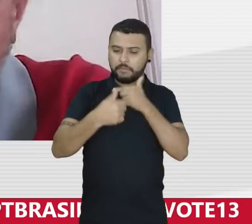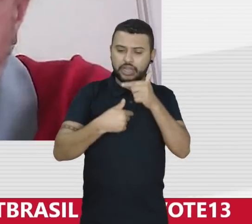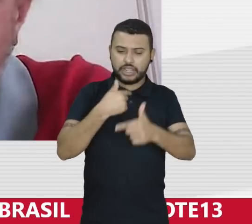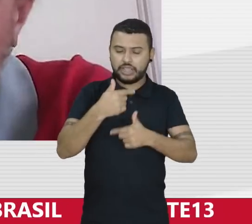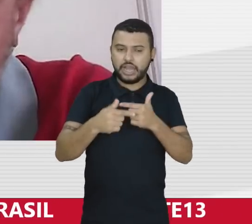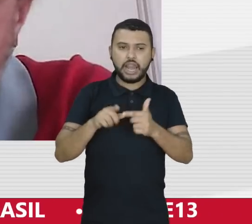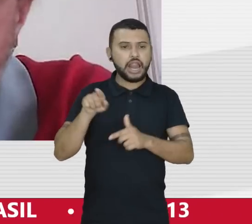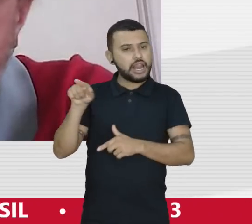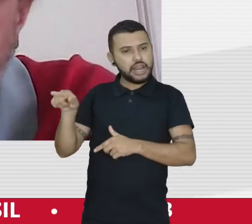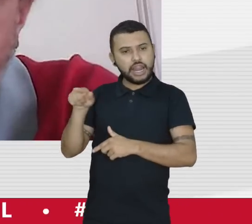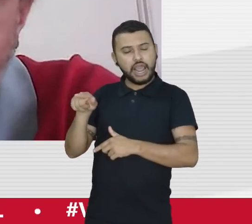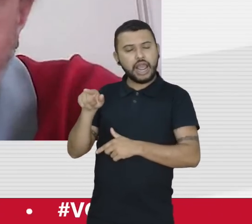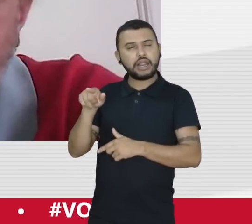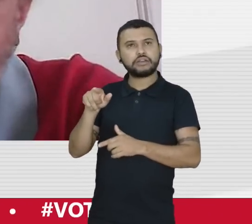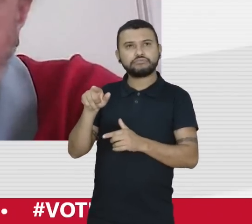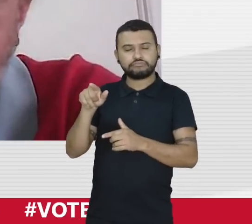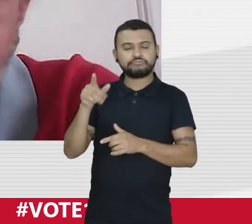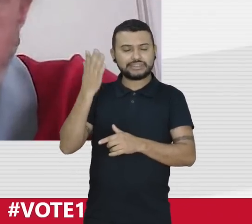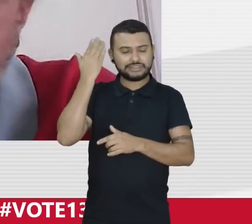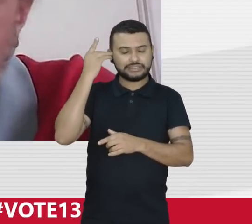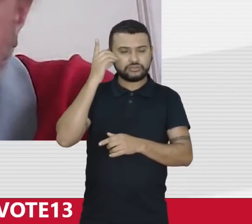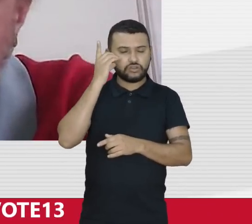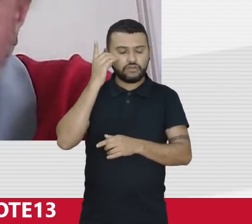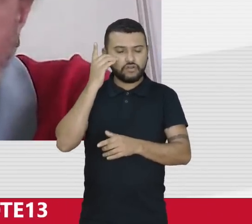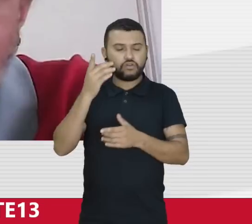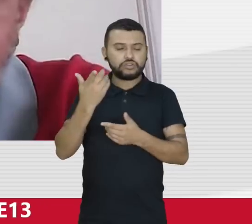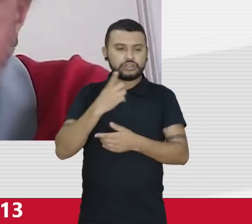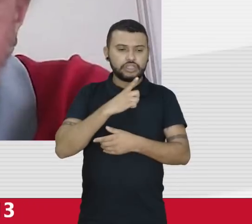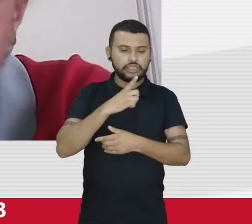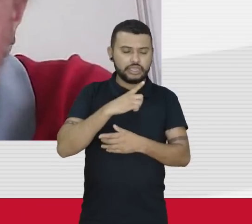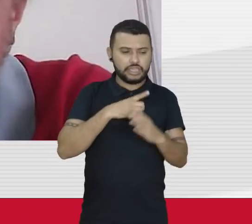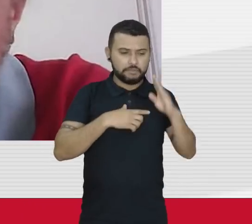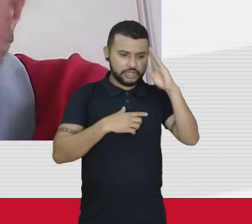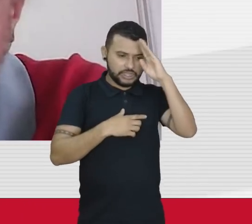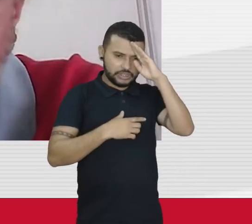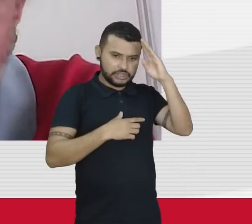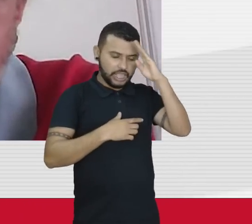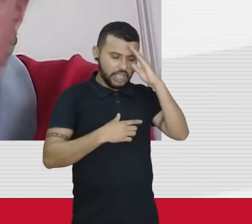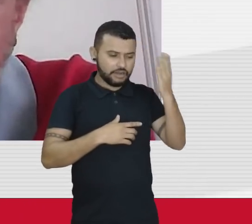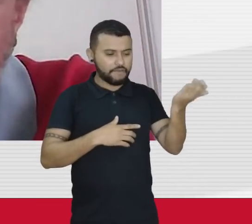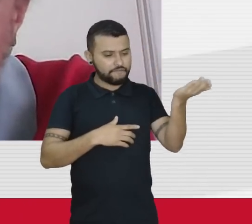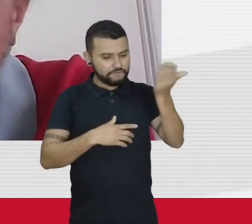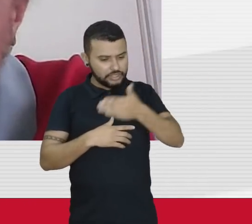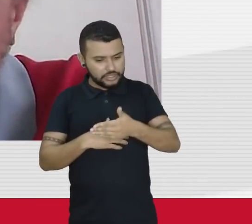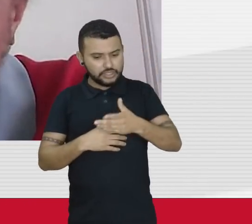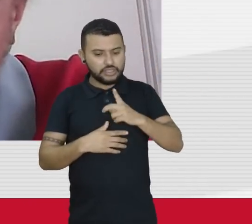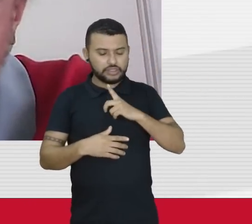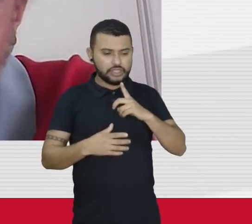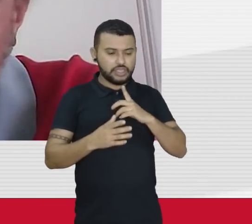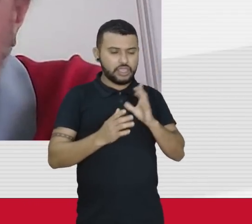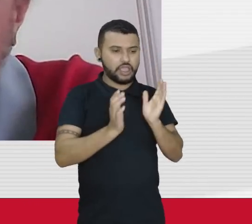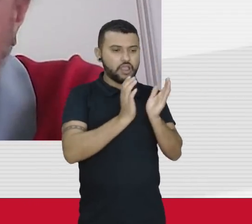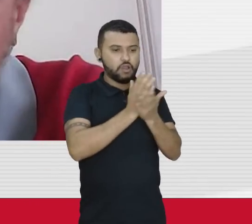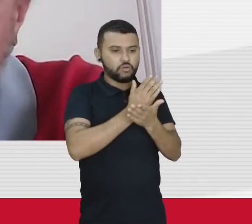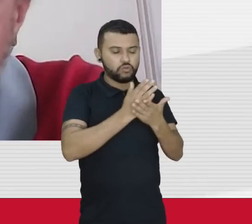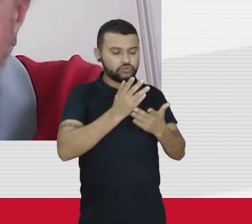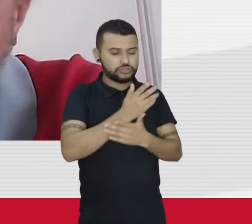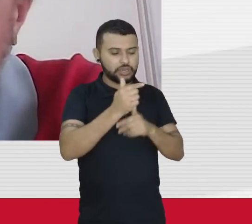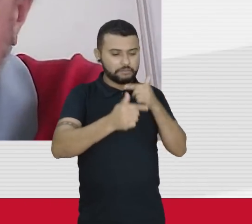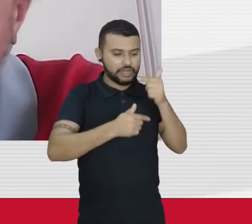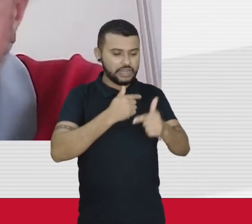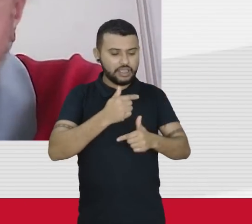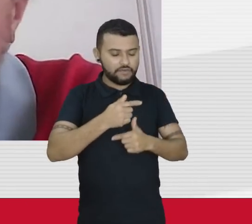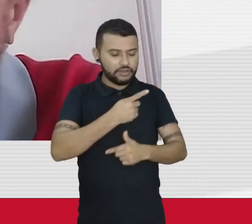gente convivia, né, diariamente com militares que estavam nos órgãos da Presidência da